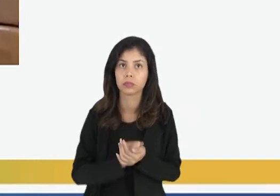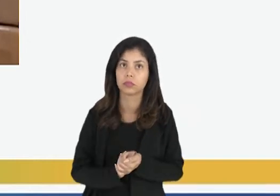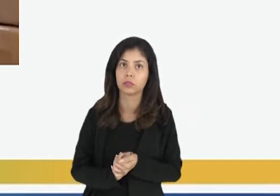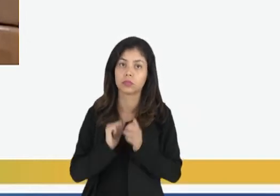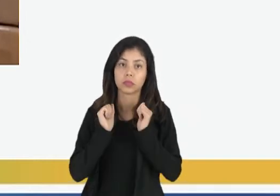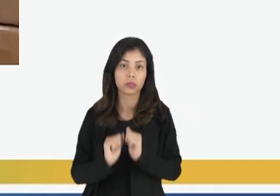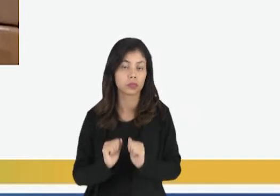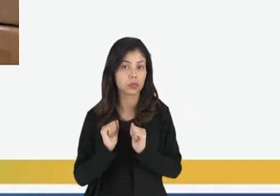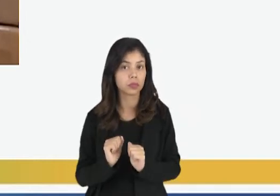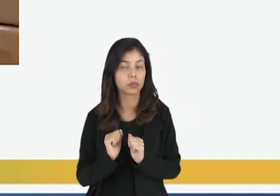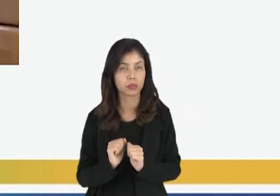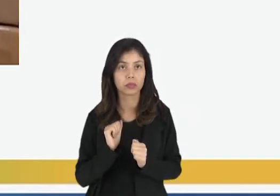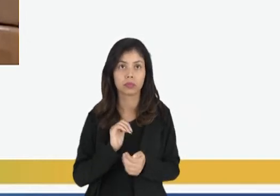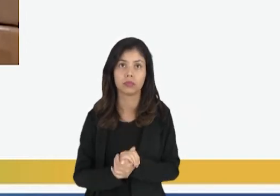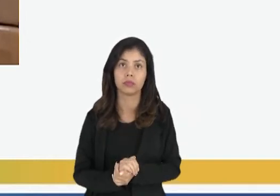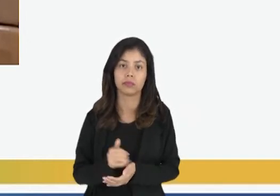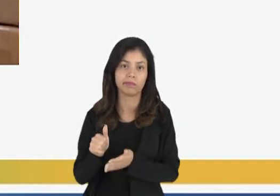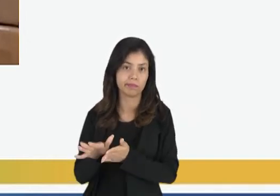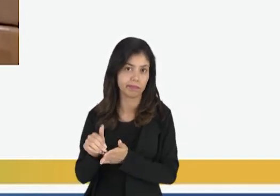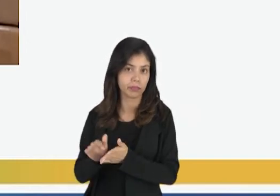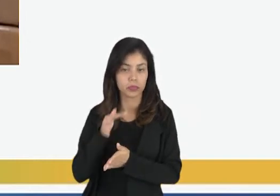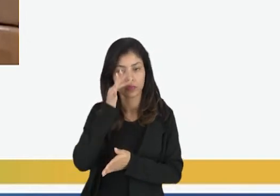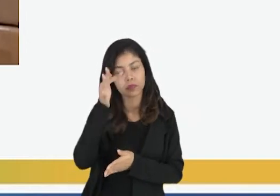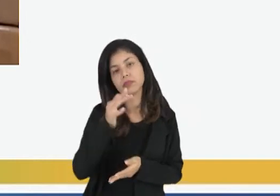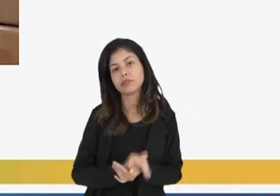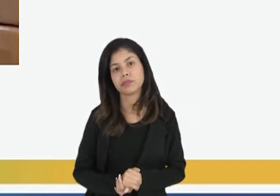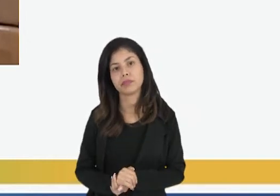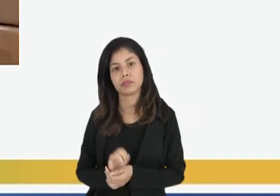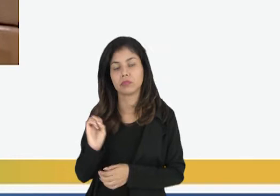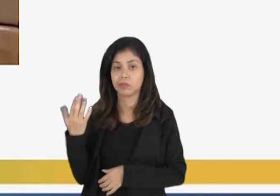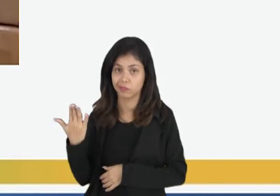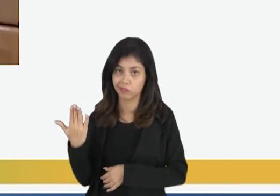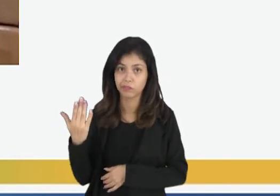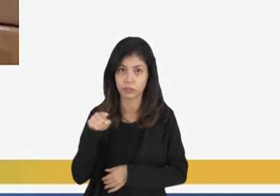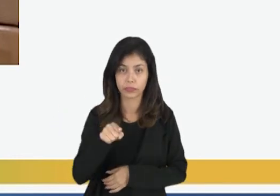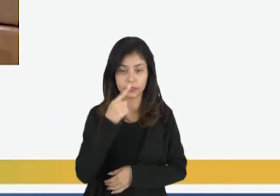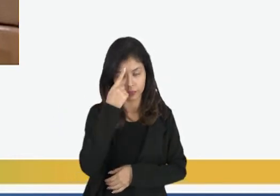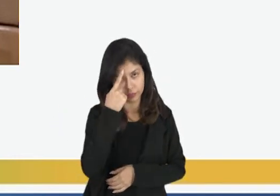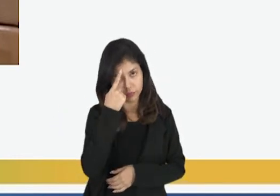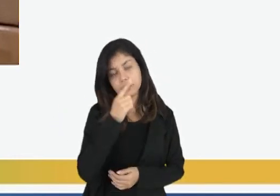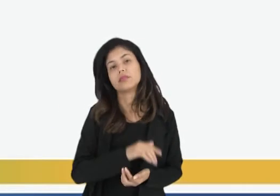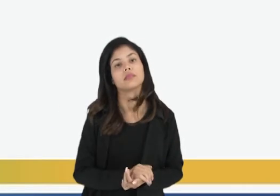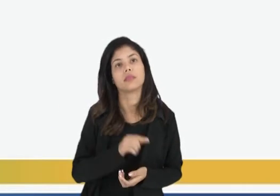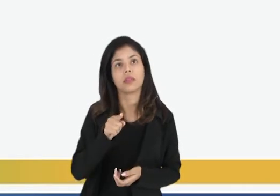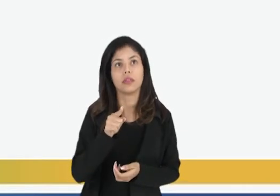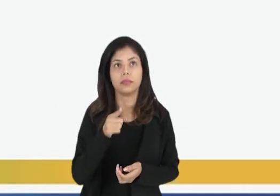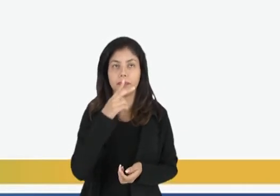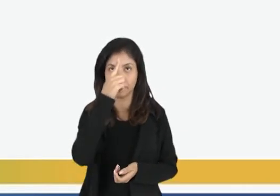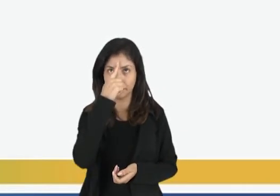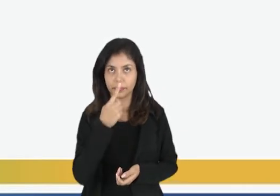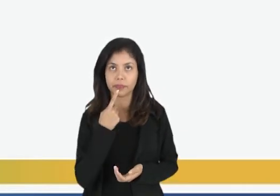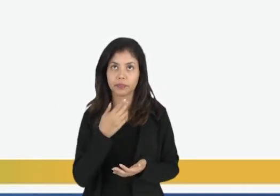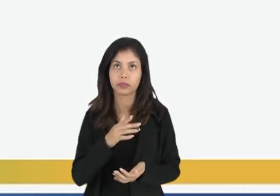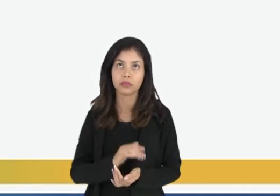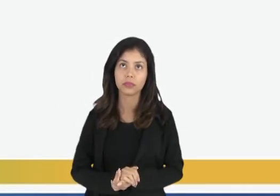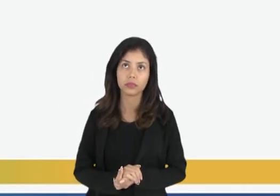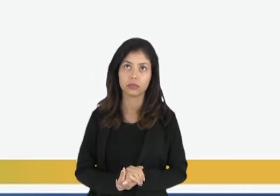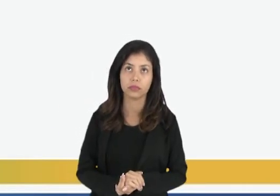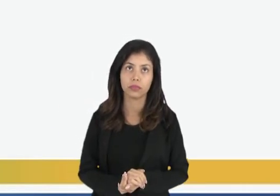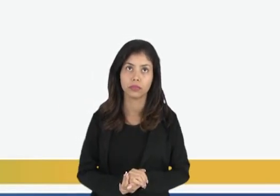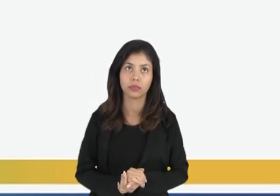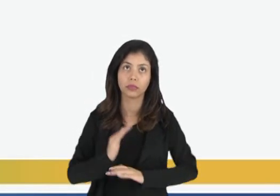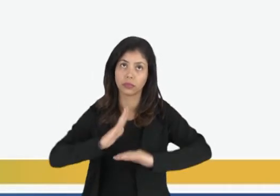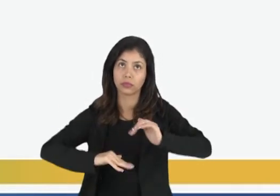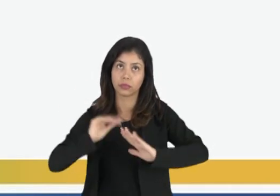que poderão ser eliminadas no futuro, então é um caso a se pensar nessa ilustração aí.